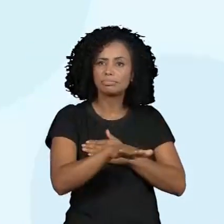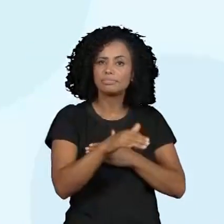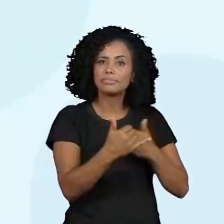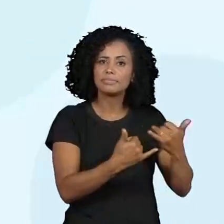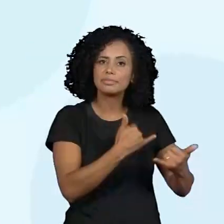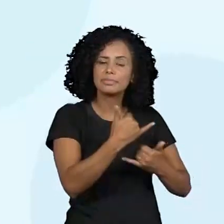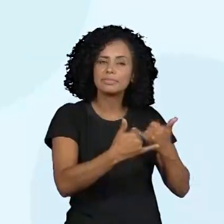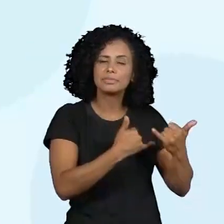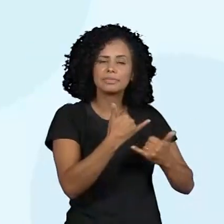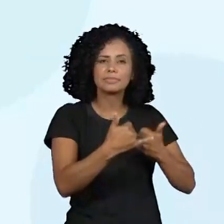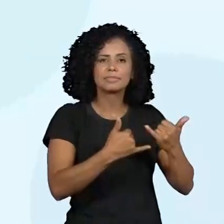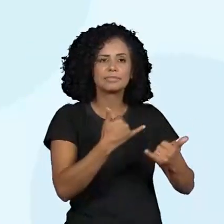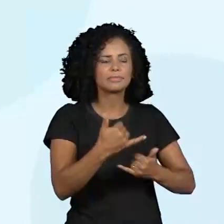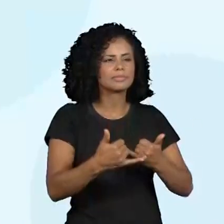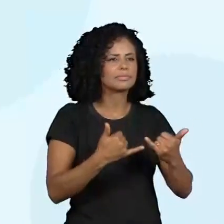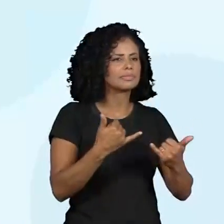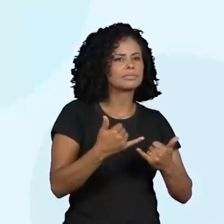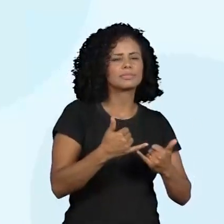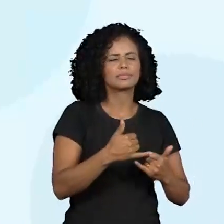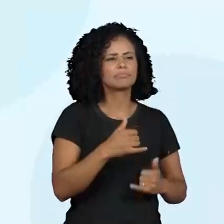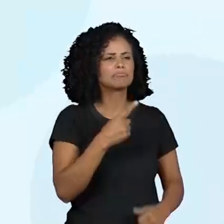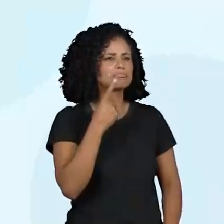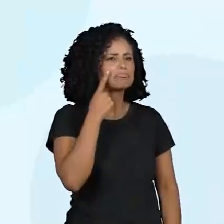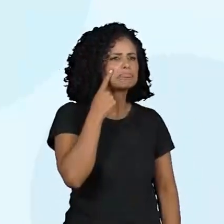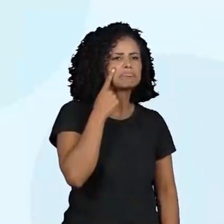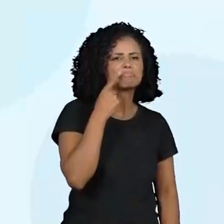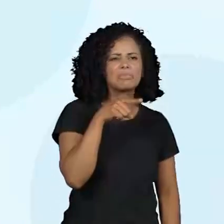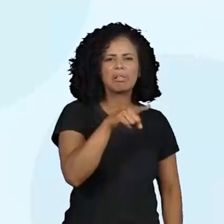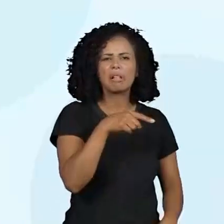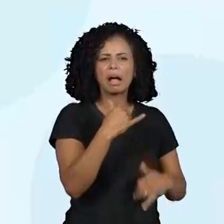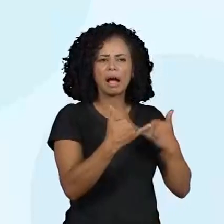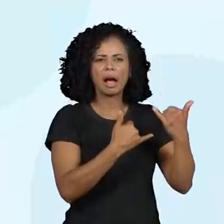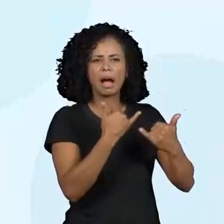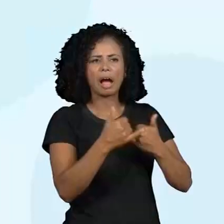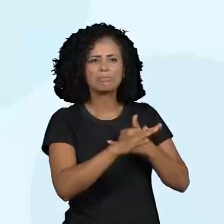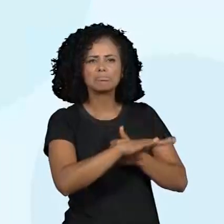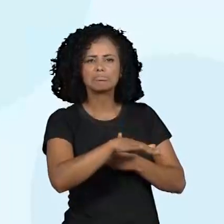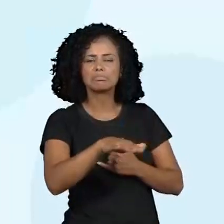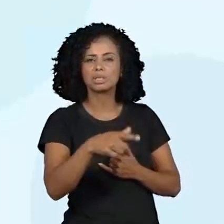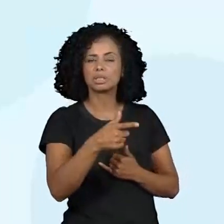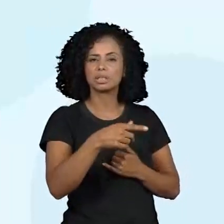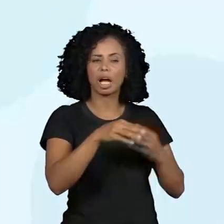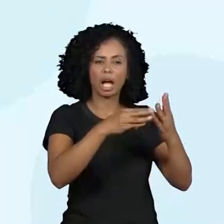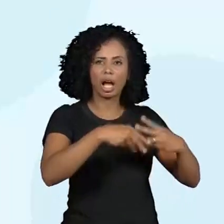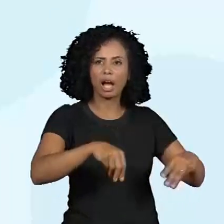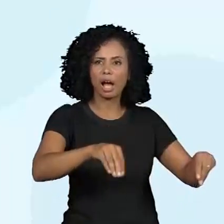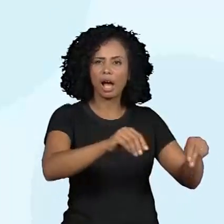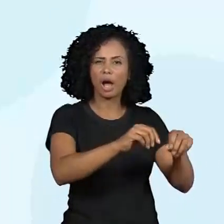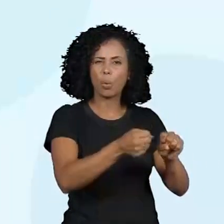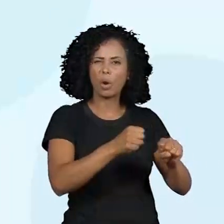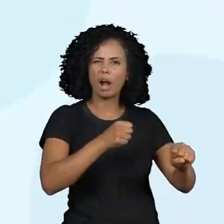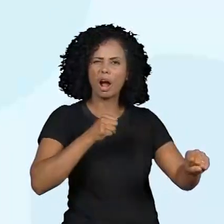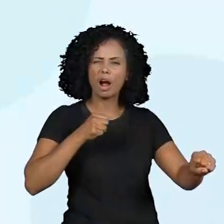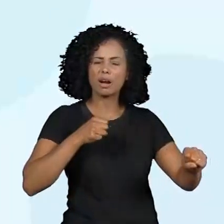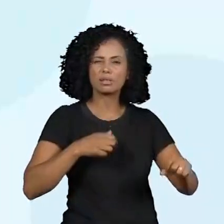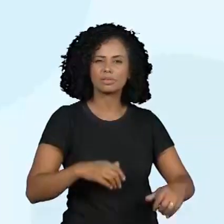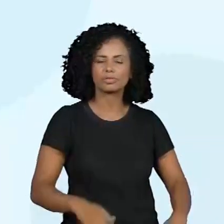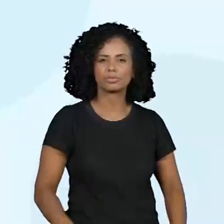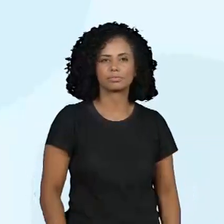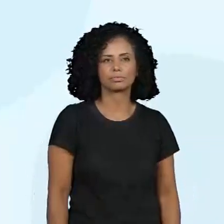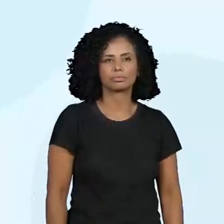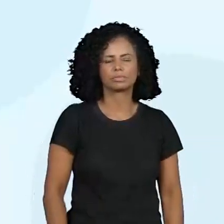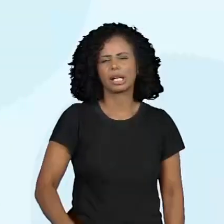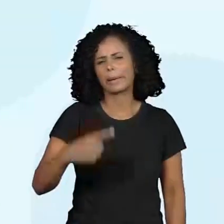que brincavam em um enorme terreno de terra a ordem os